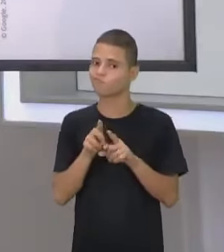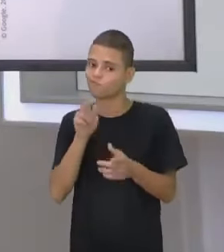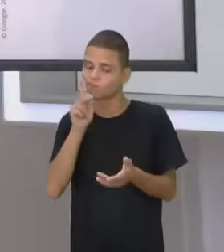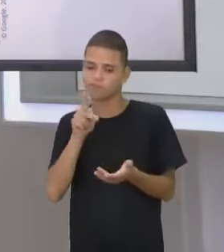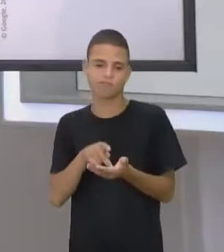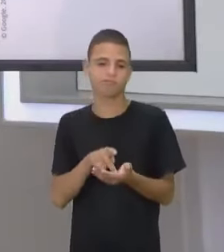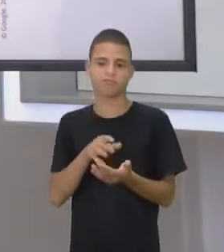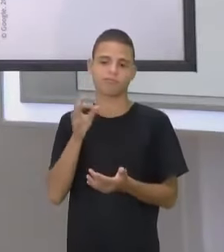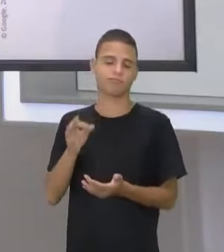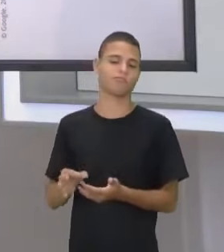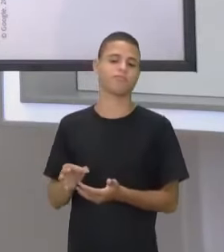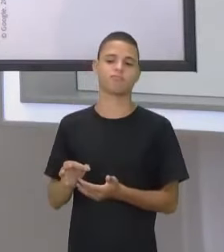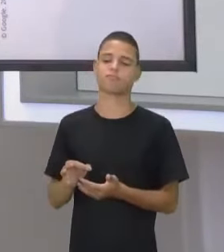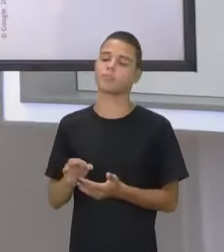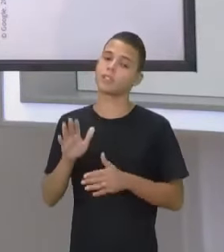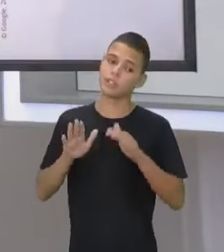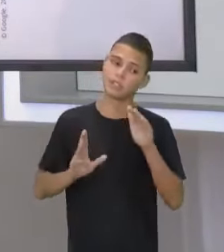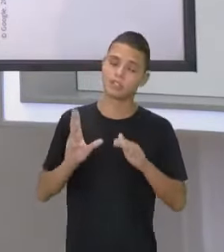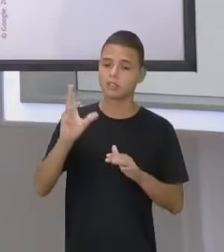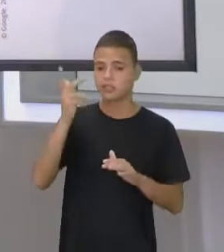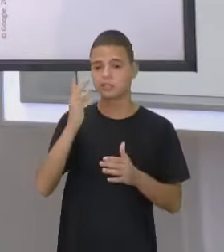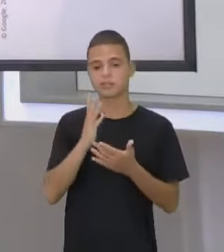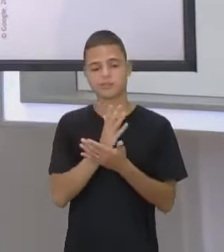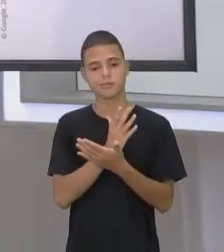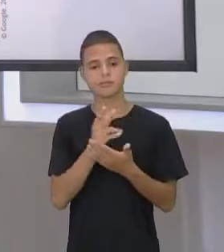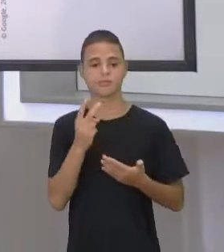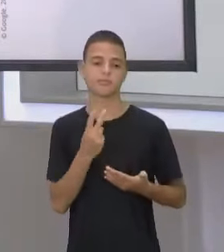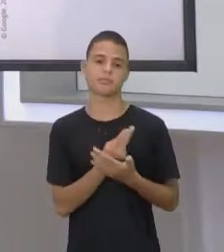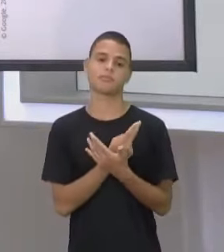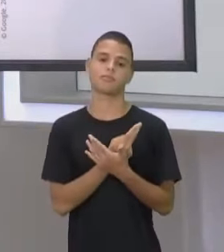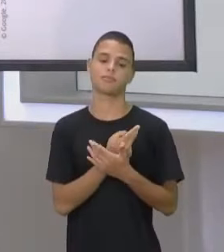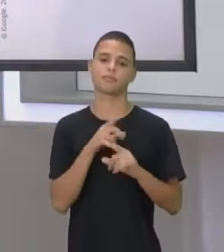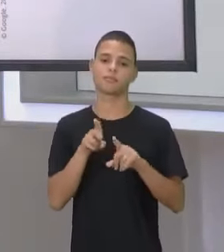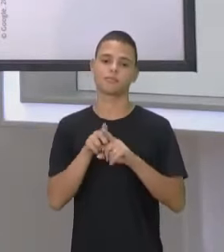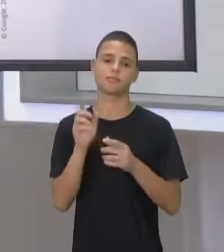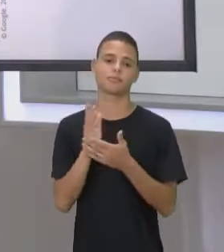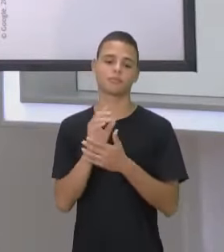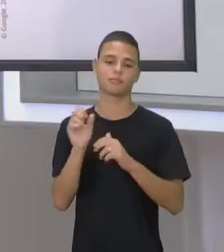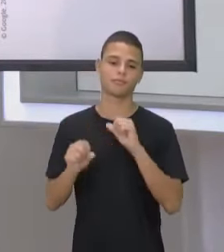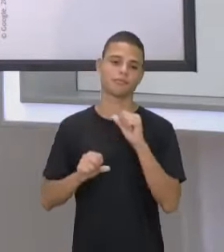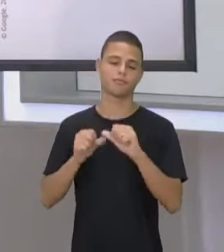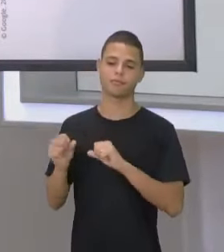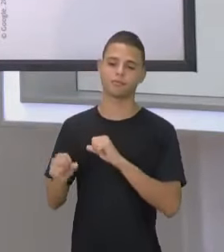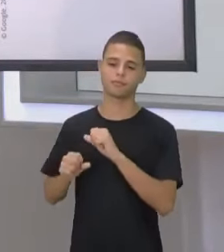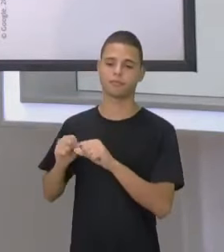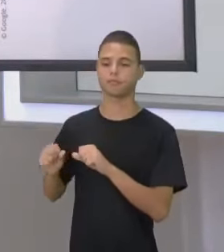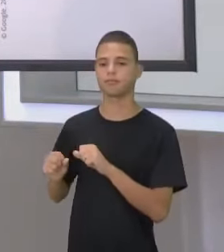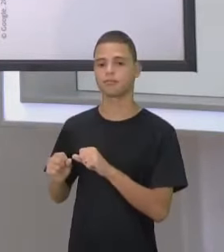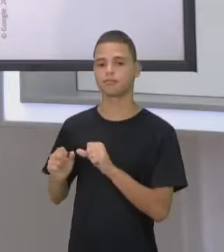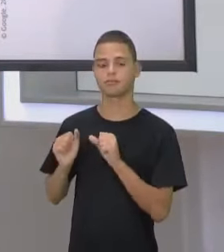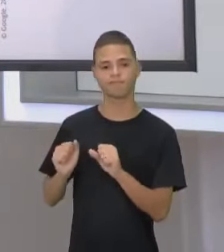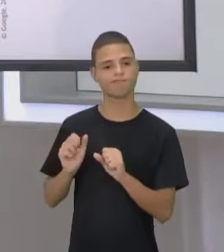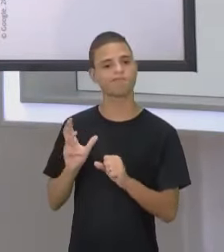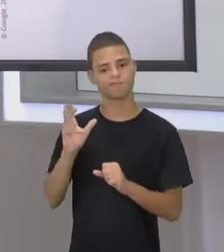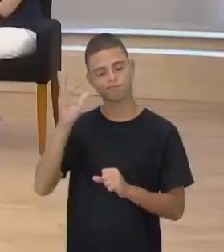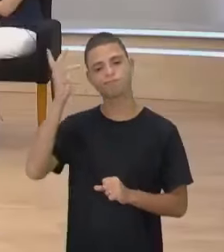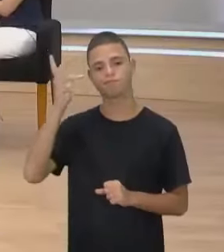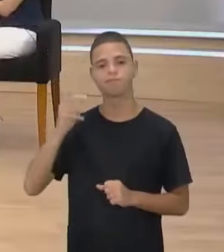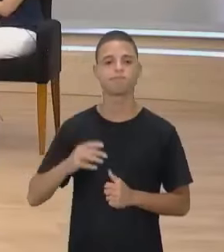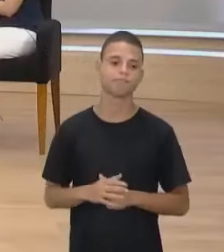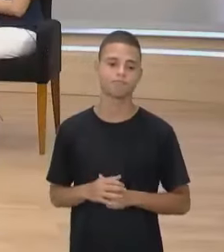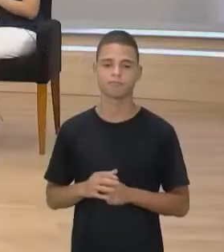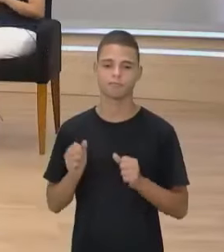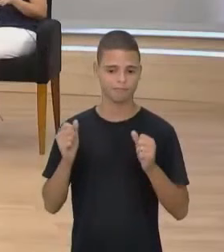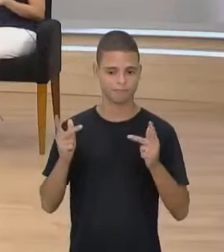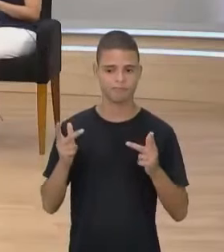a mudança climática, se as chuvas forem muito fortes, né, você tem a tendência de que ele seja menos efetivo.